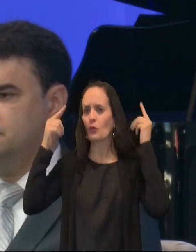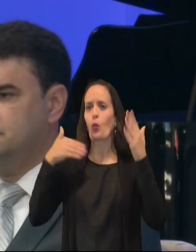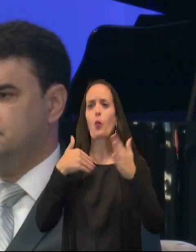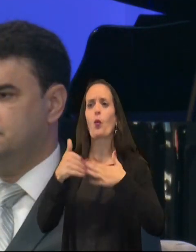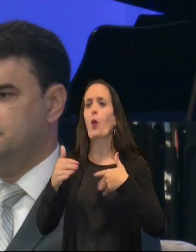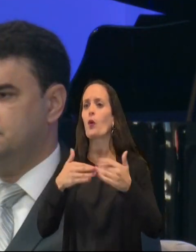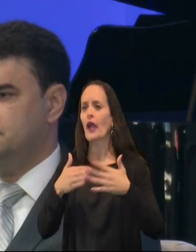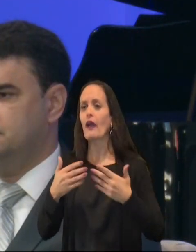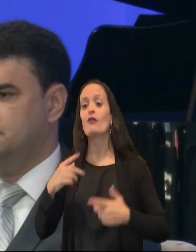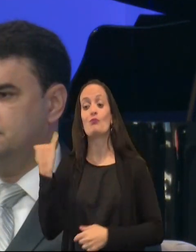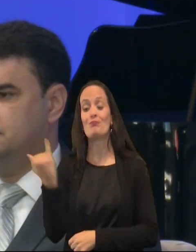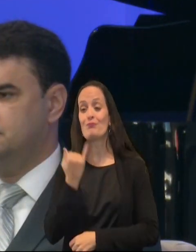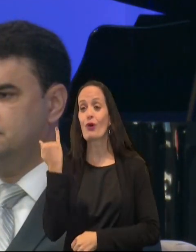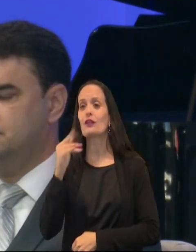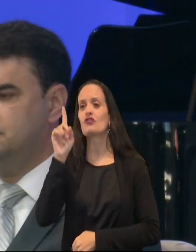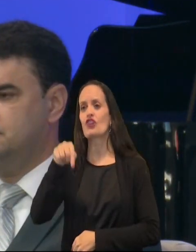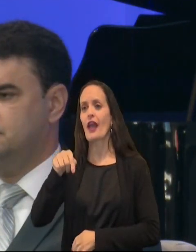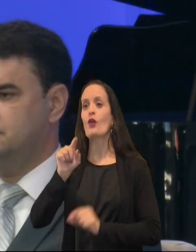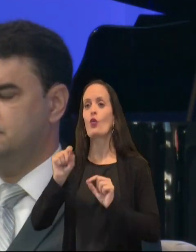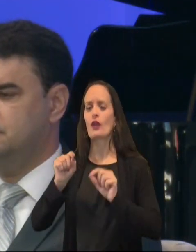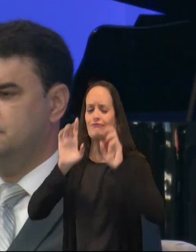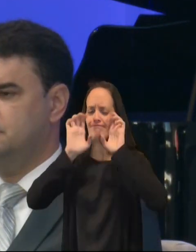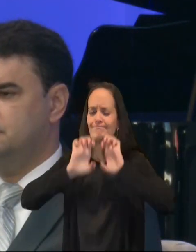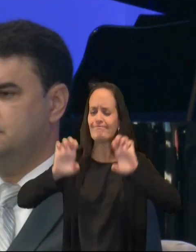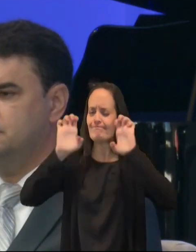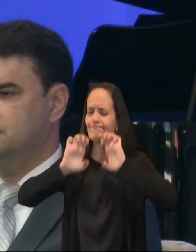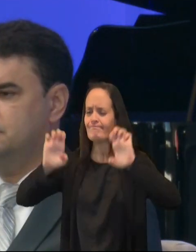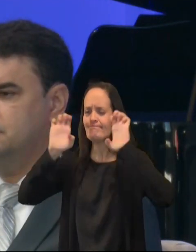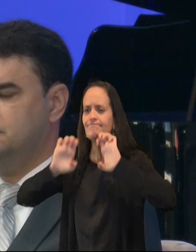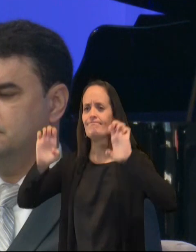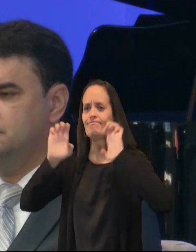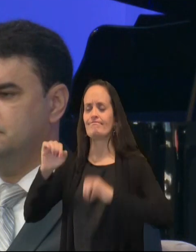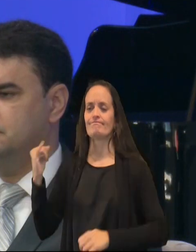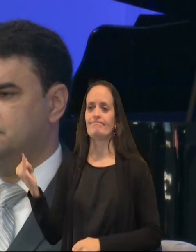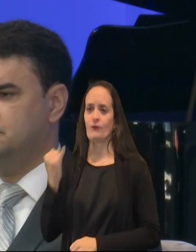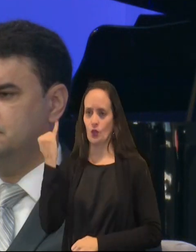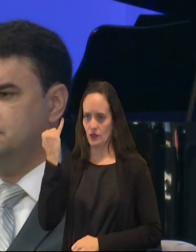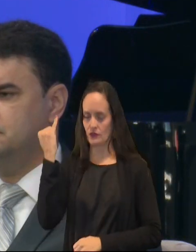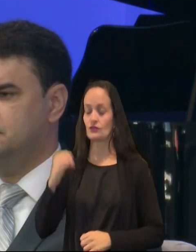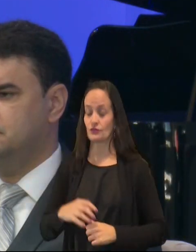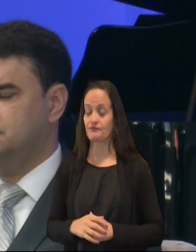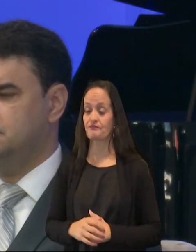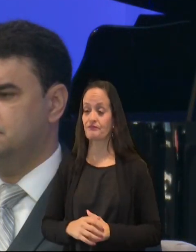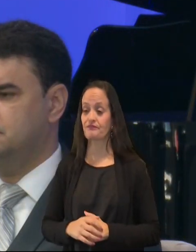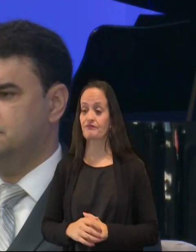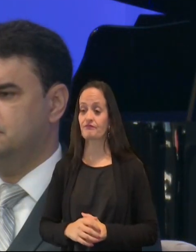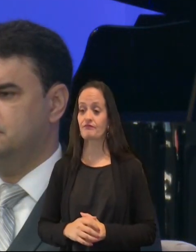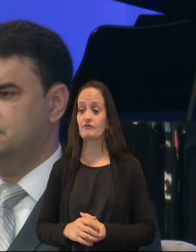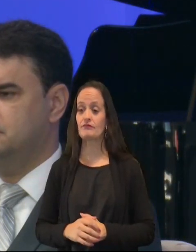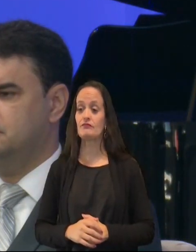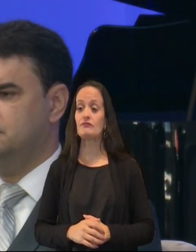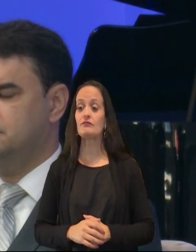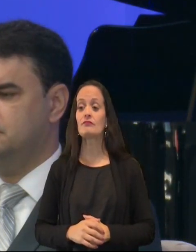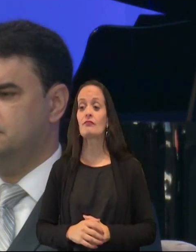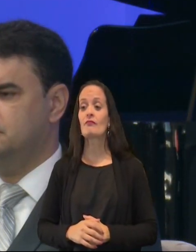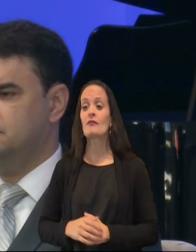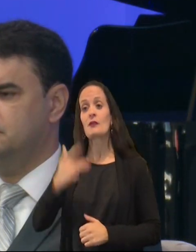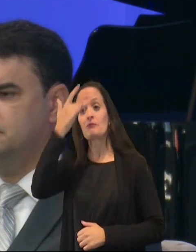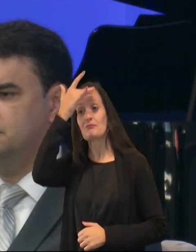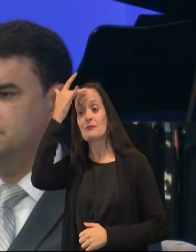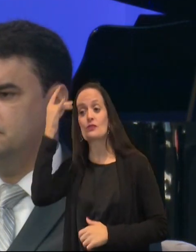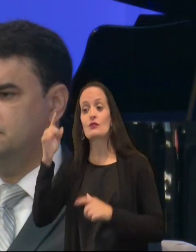de religiões do ocultismo, que já crescia naquela época, gnósticos e outros que já tentavam de alguma